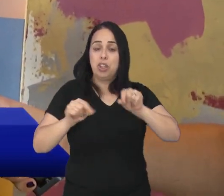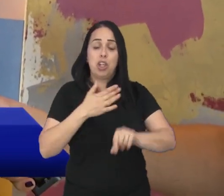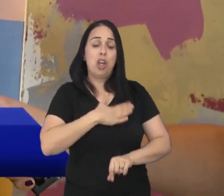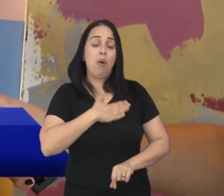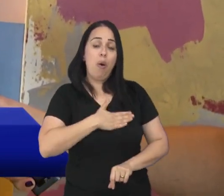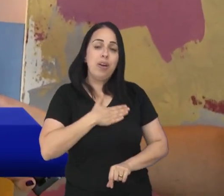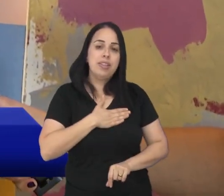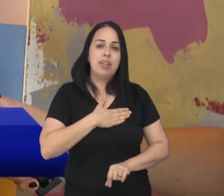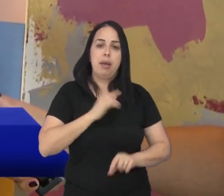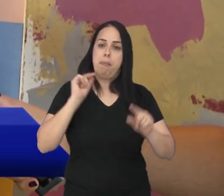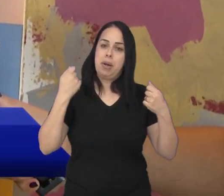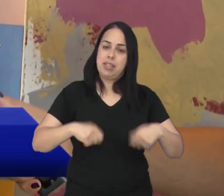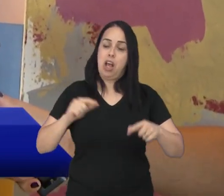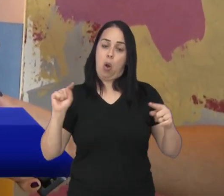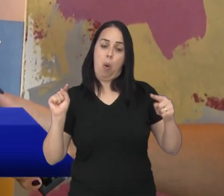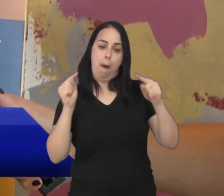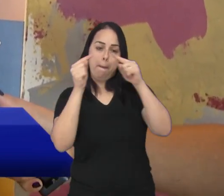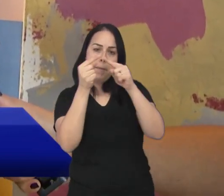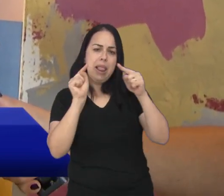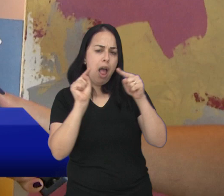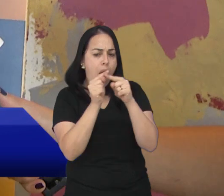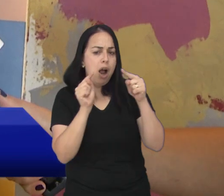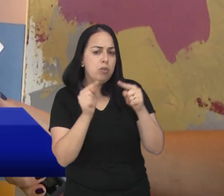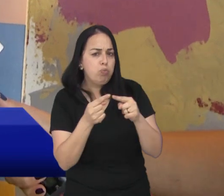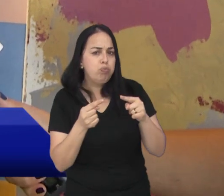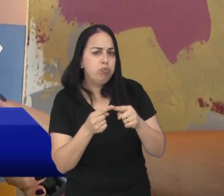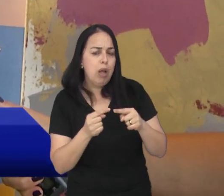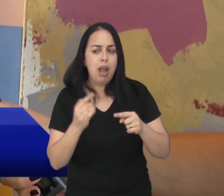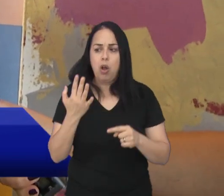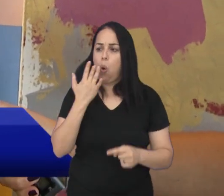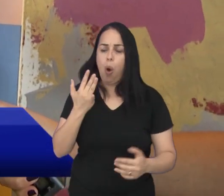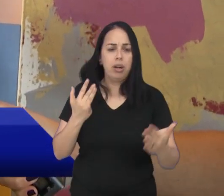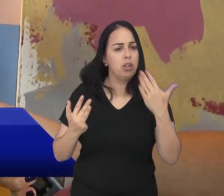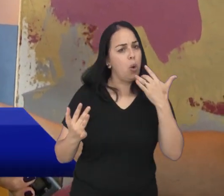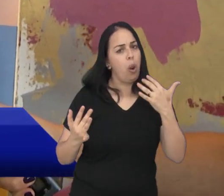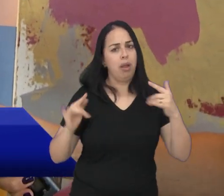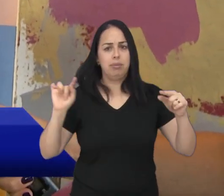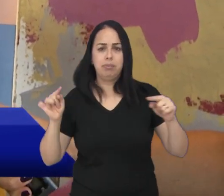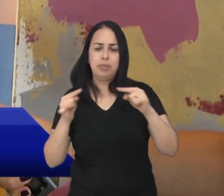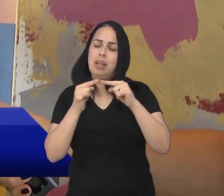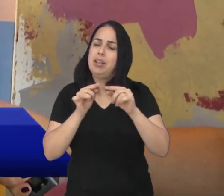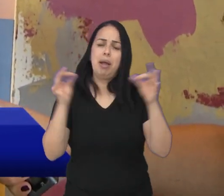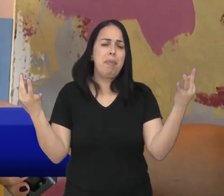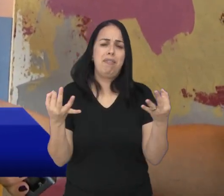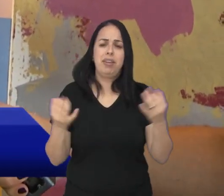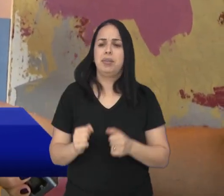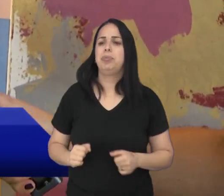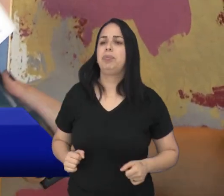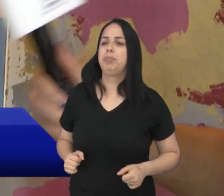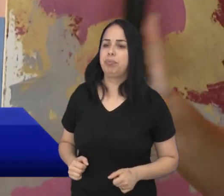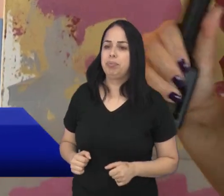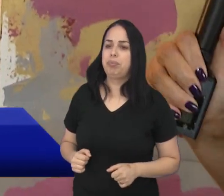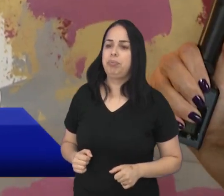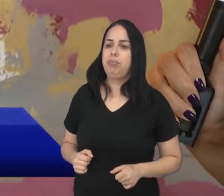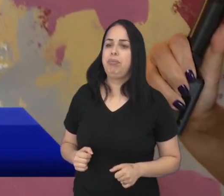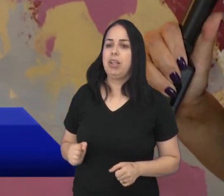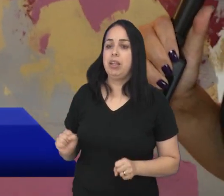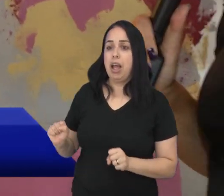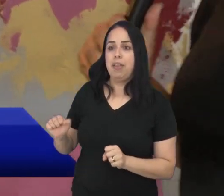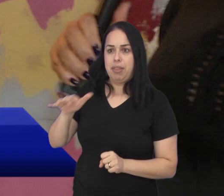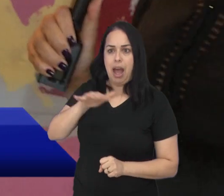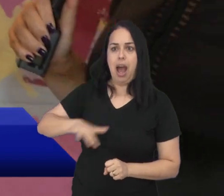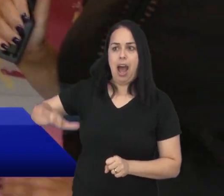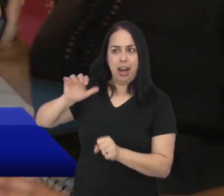você gosta, sabendo combinar ali sempre as tonalidades, né? Sempre o tom sobre tom. Vai estar perfeito. No mercado